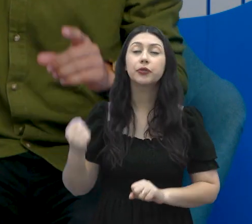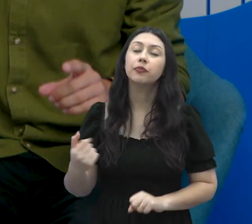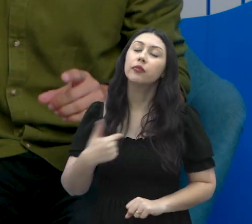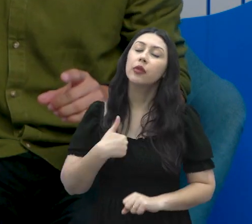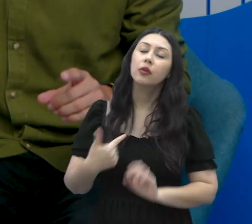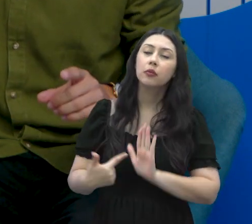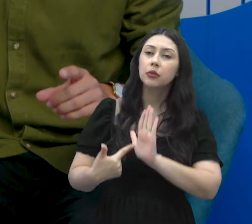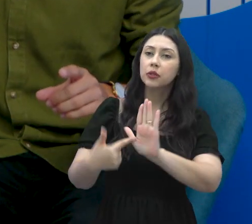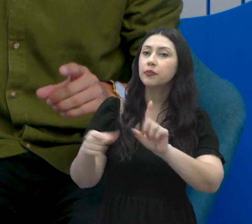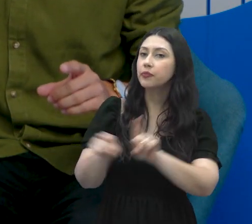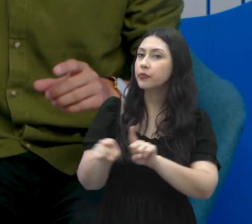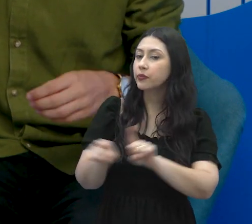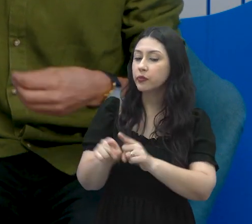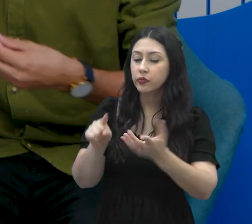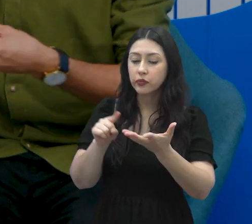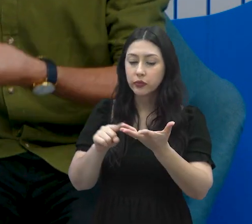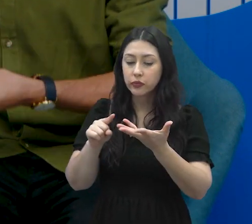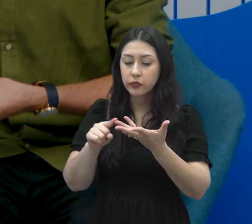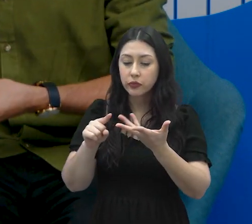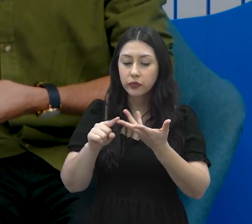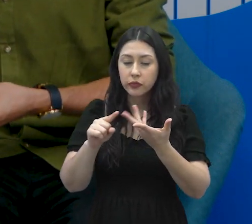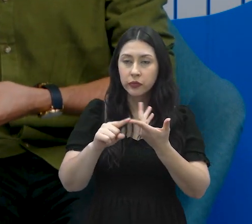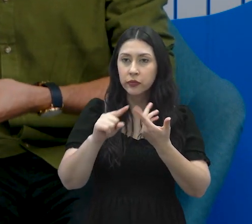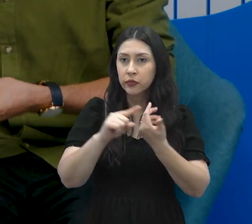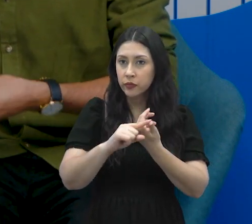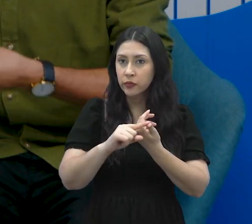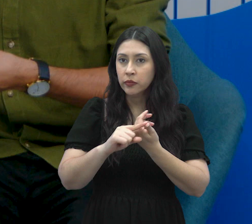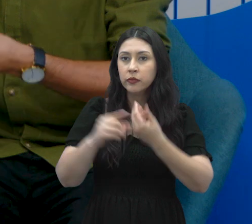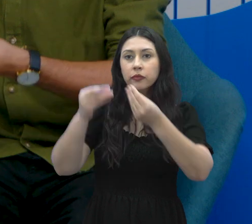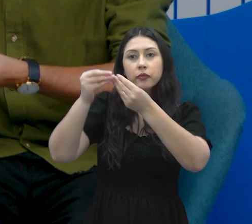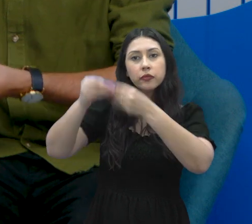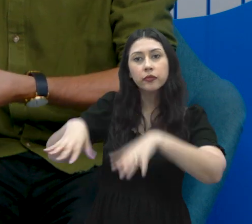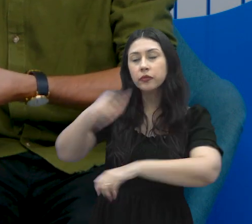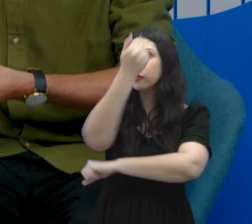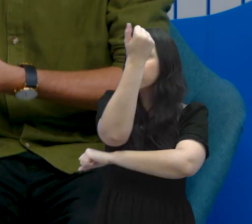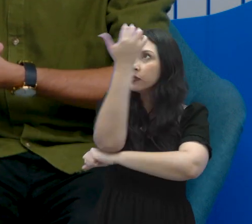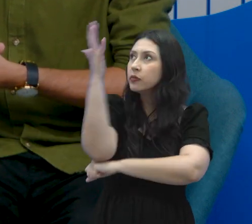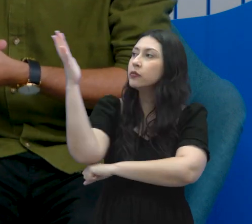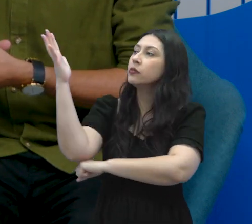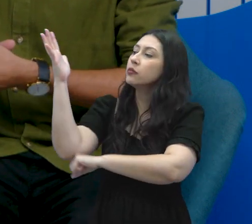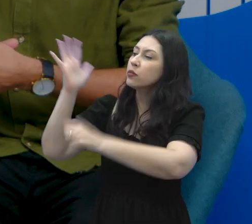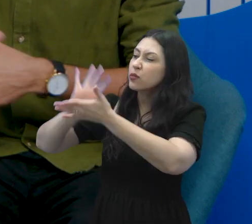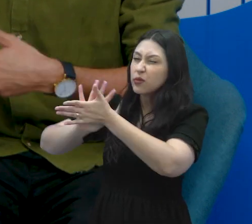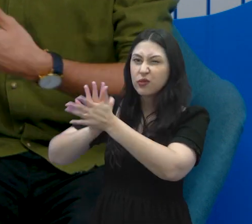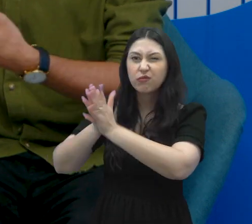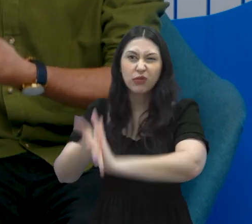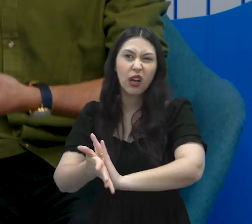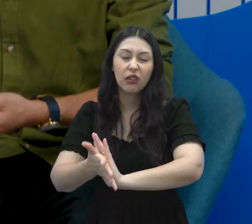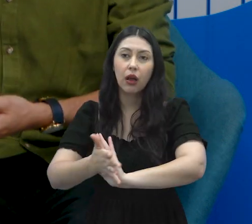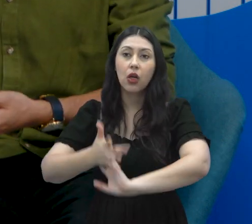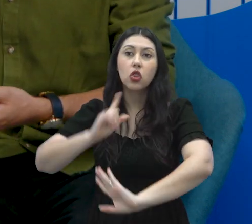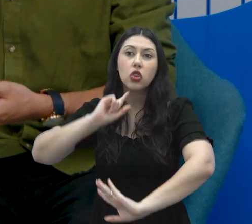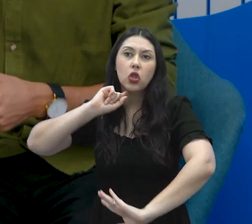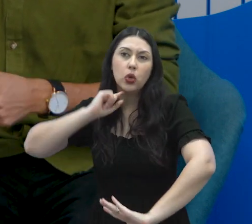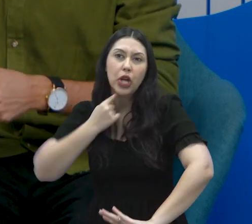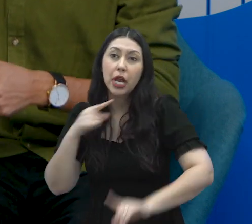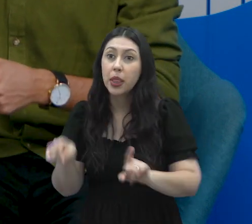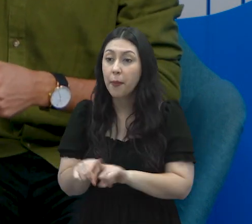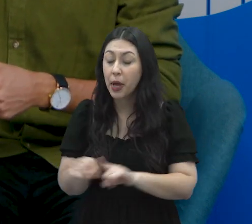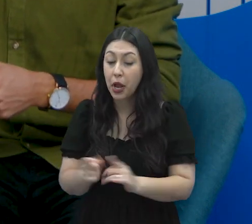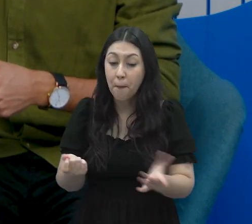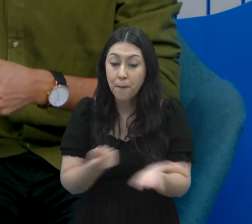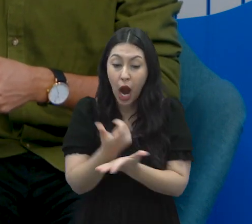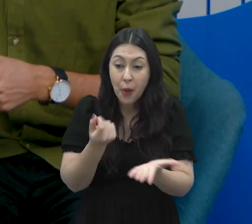citei no começo alguns dos fatores que degradam, algumas das coisas que degradam o meio ambiente, poluição, consumo